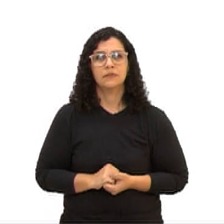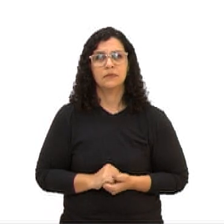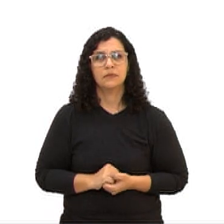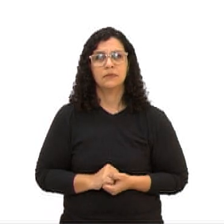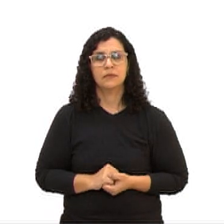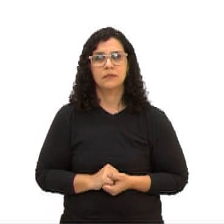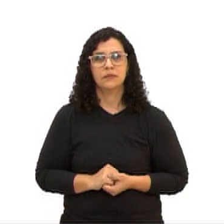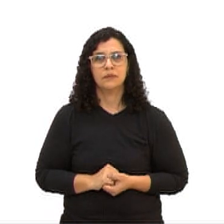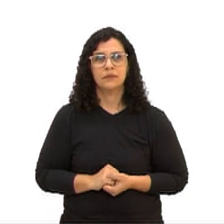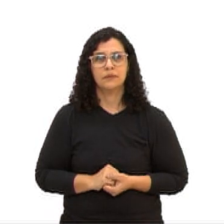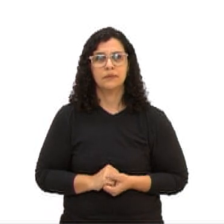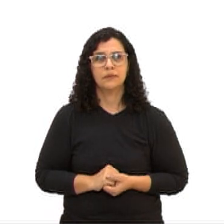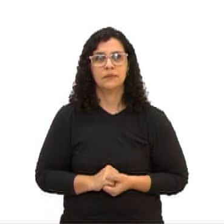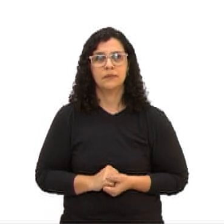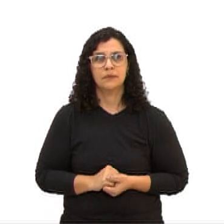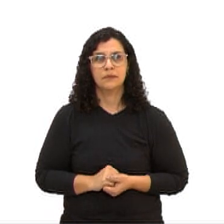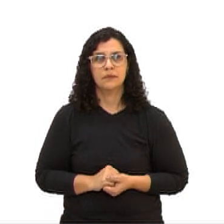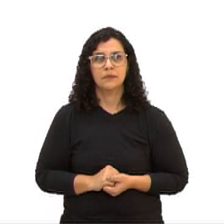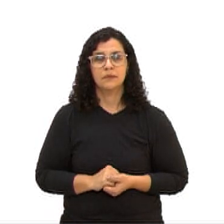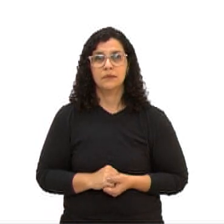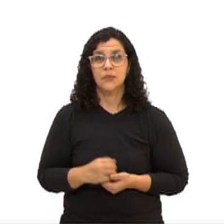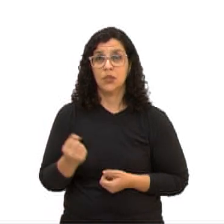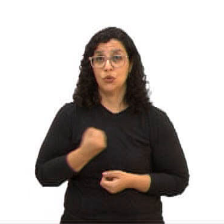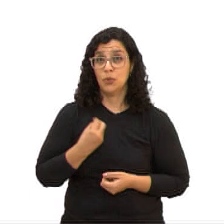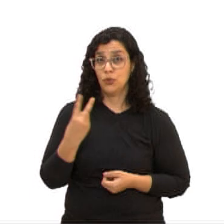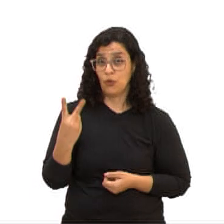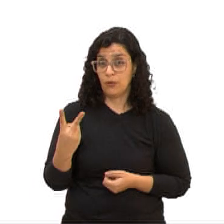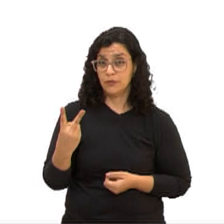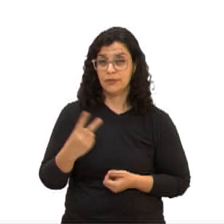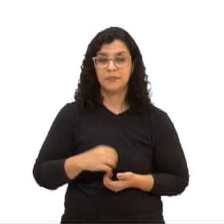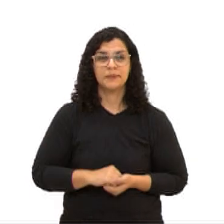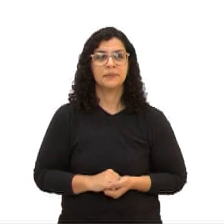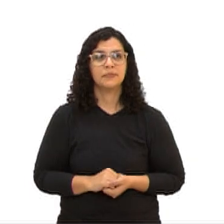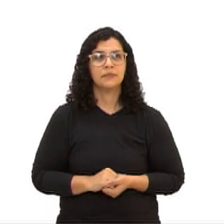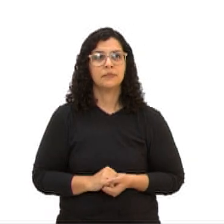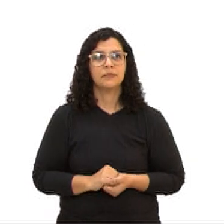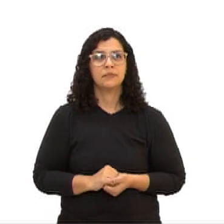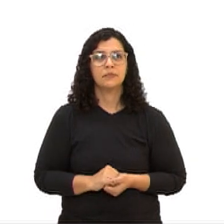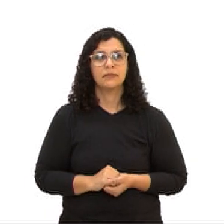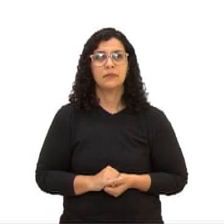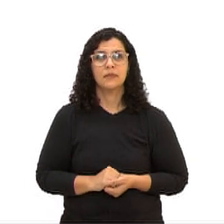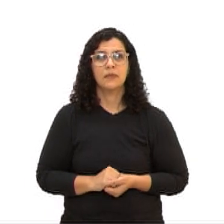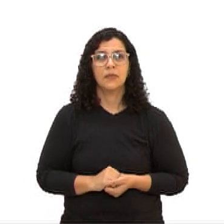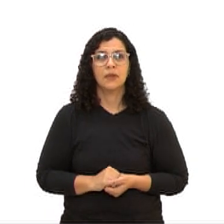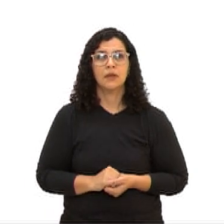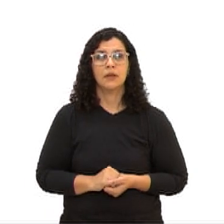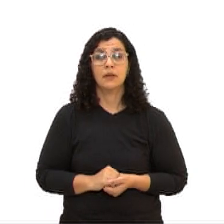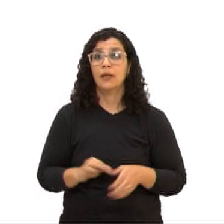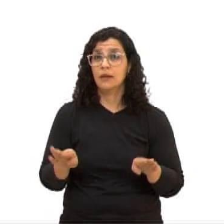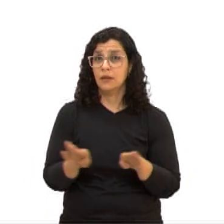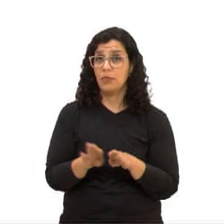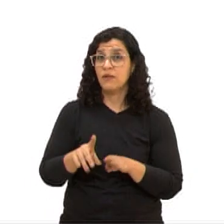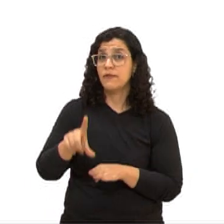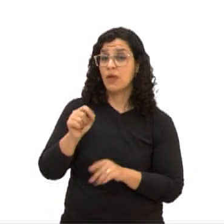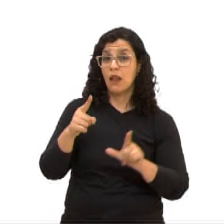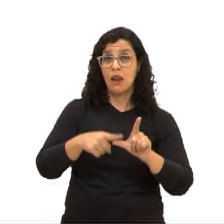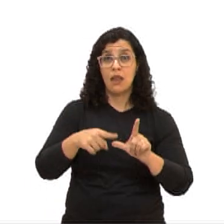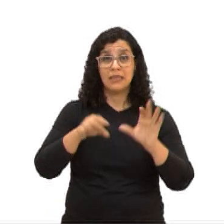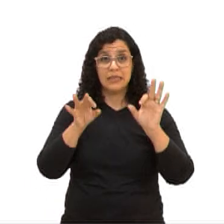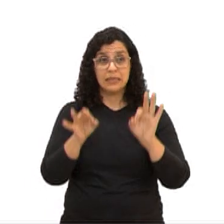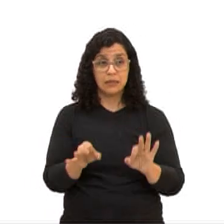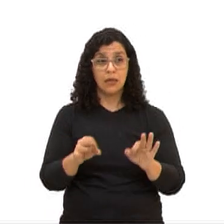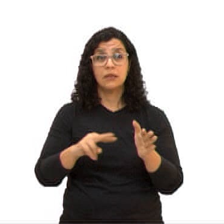hecho ou uma história. E lá 2, marca a alternativa correta que corresponde a